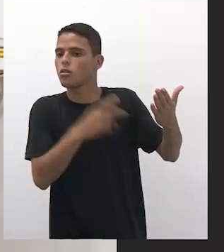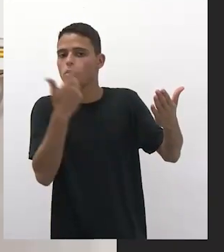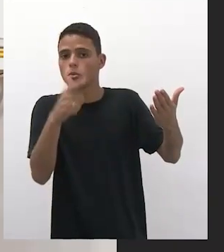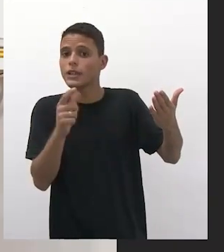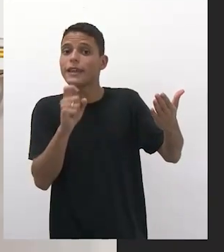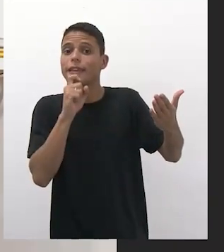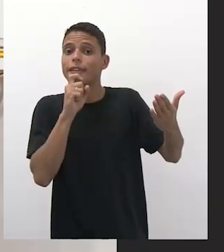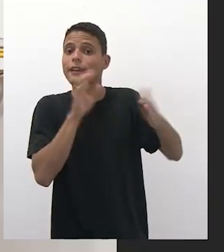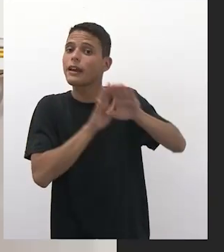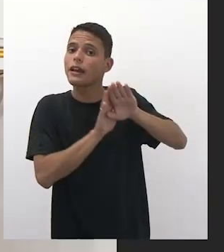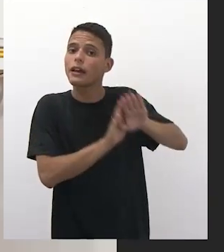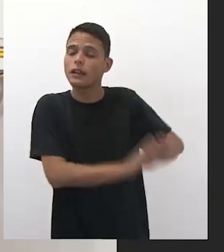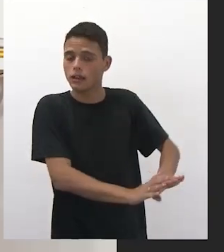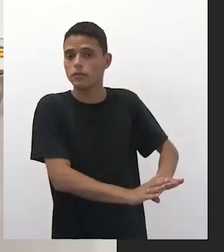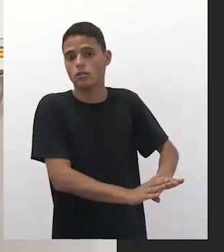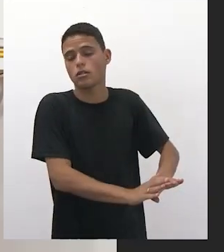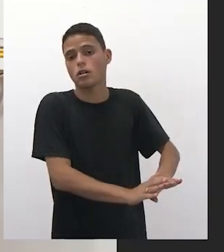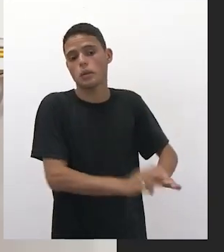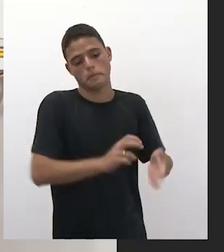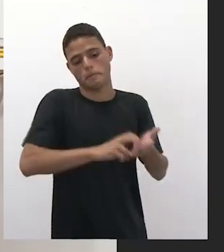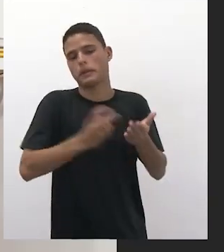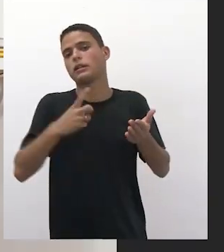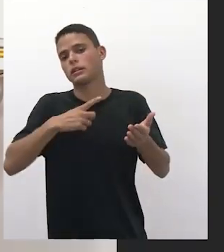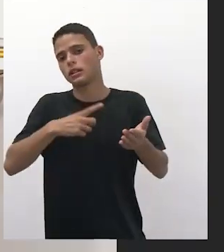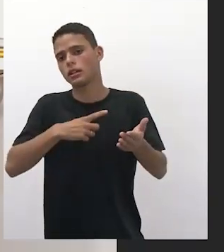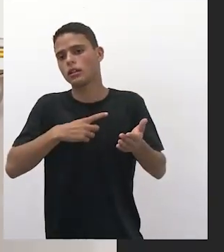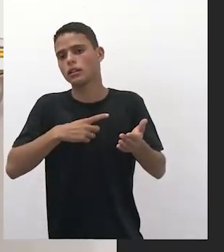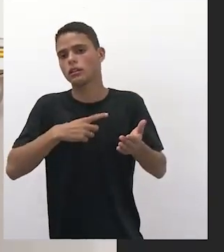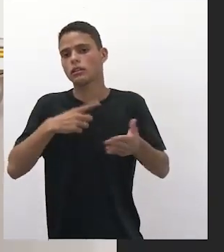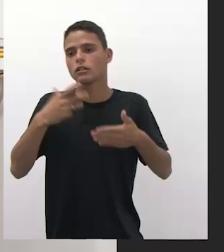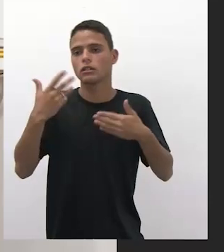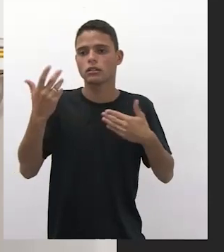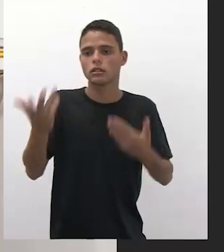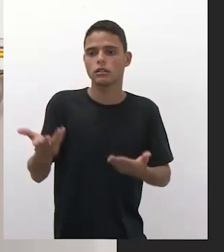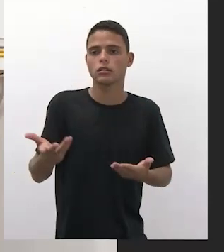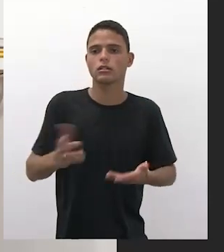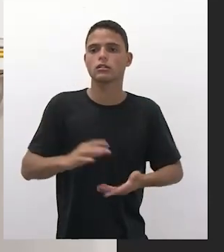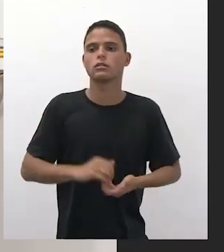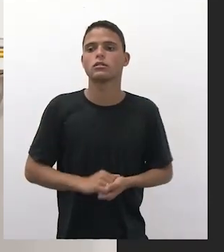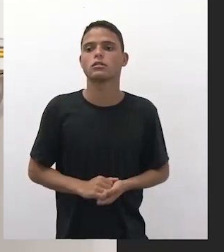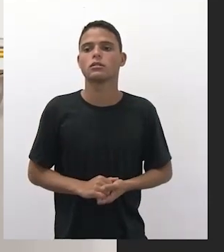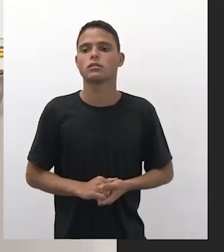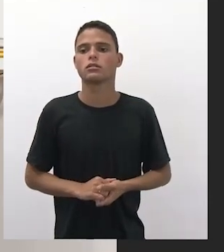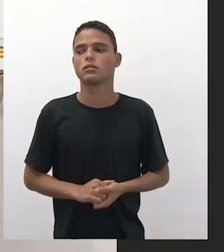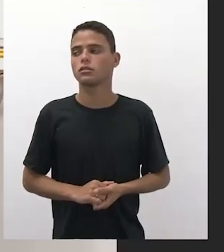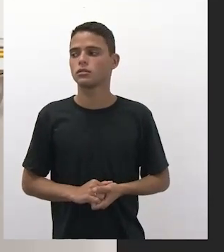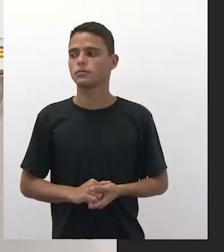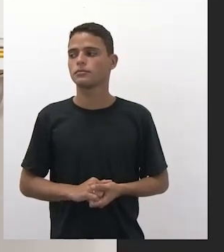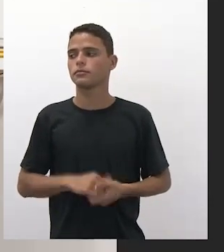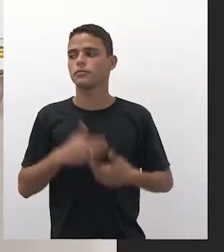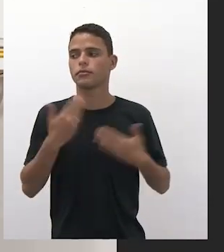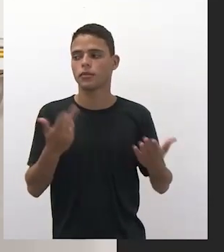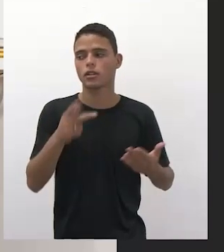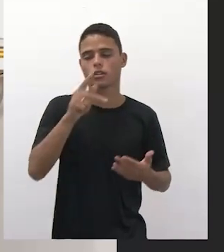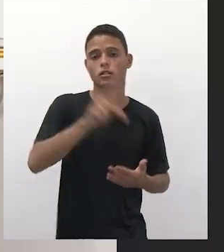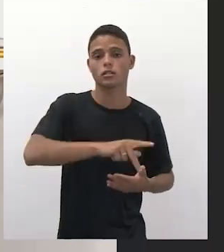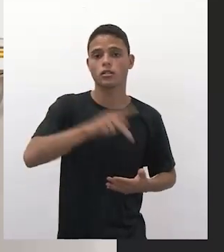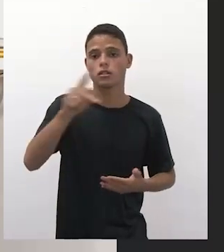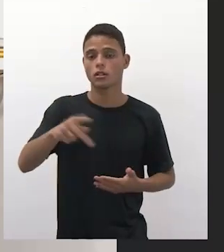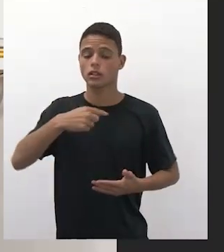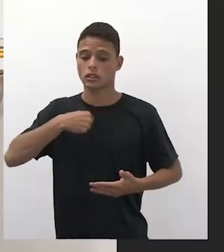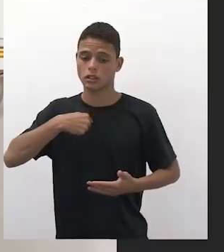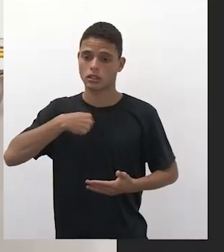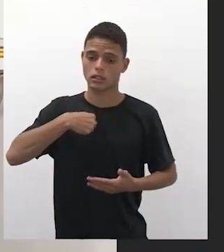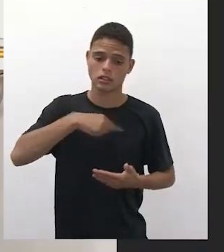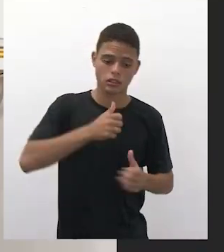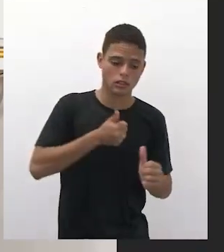manhã. E eu seria ali, na verdade, depois a profissão que eu teria que seguir